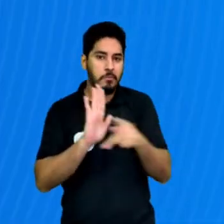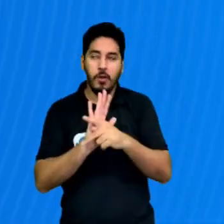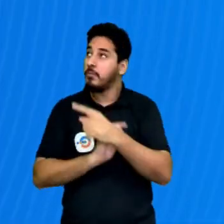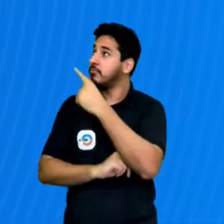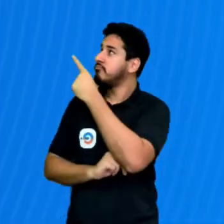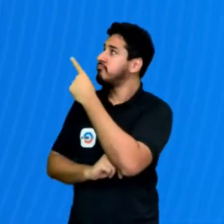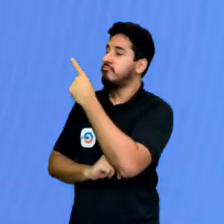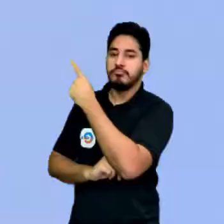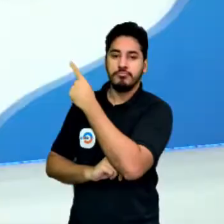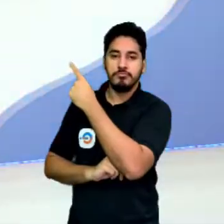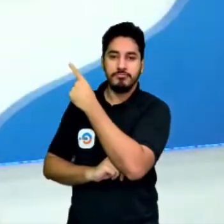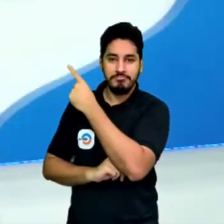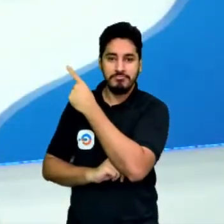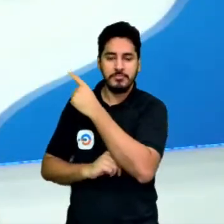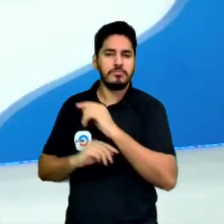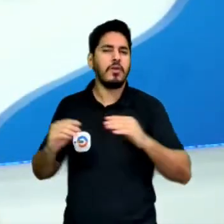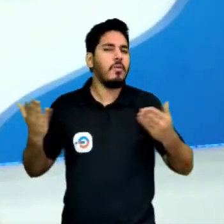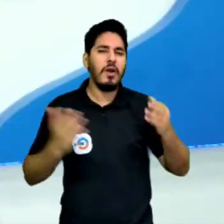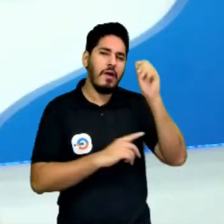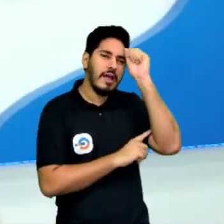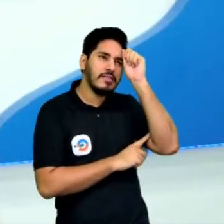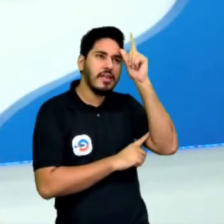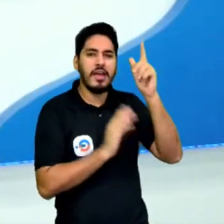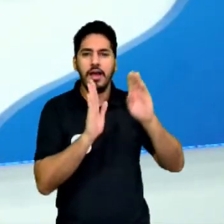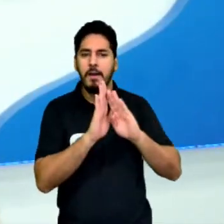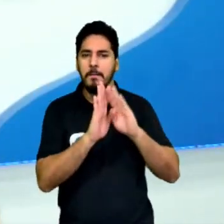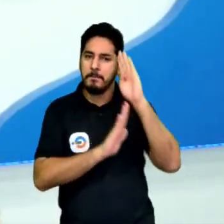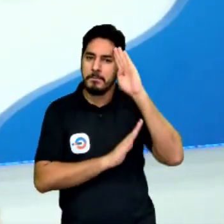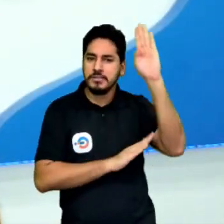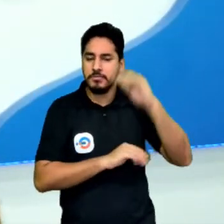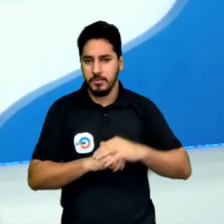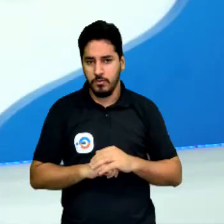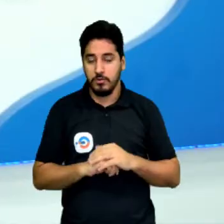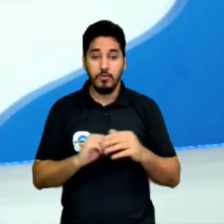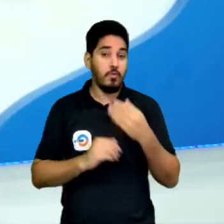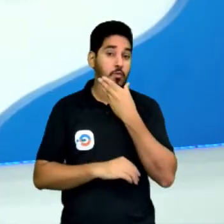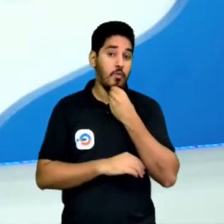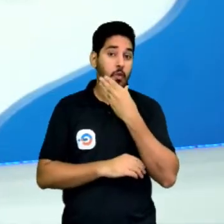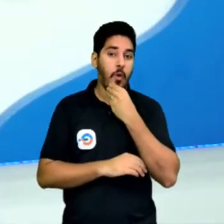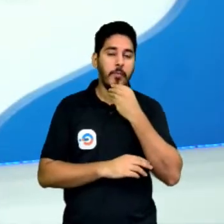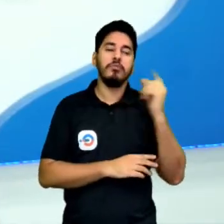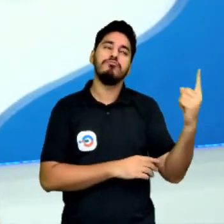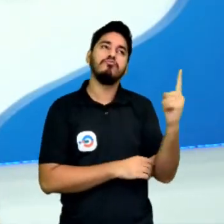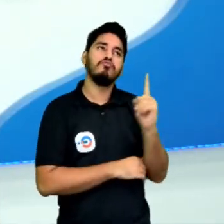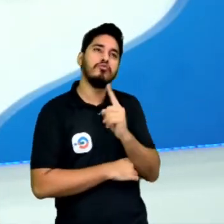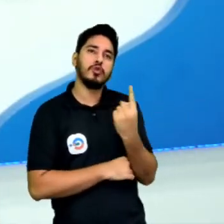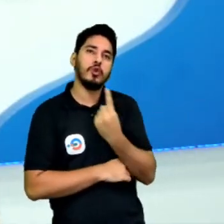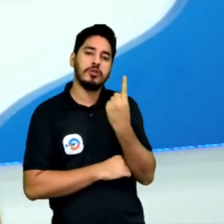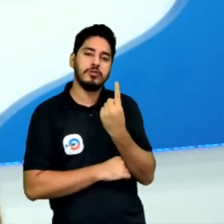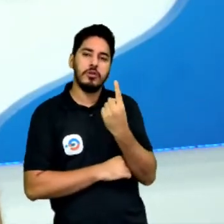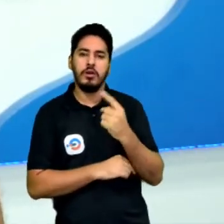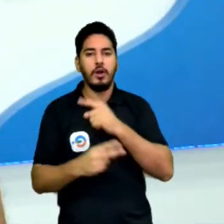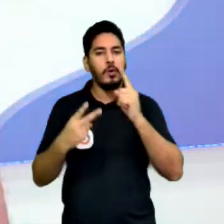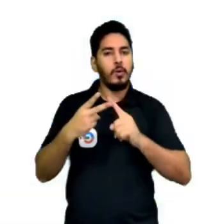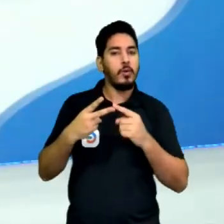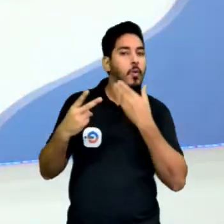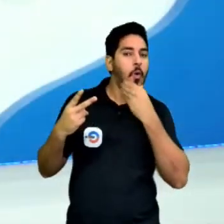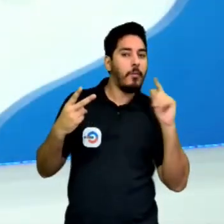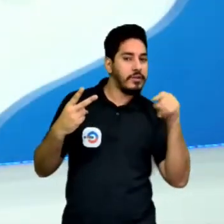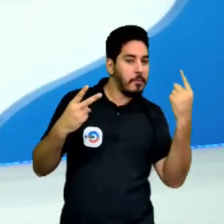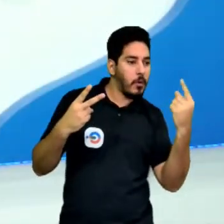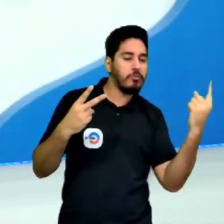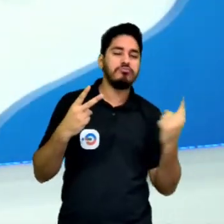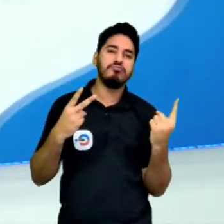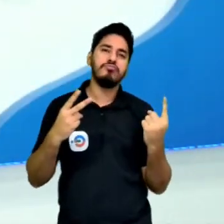Robin está doente. Qual é a ideia principal? Batman veio sozinho. E a secundária? Robin está doente. Como